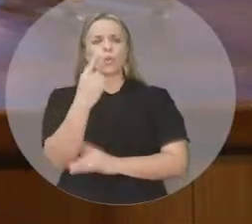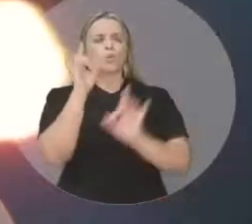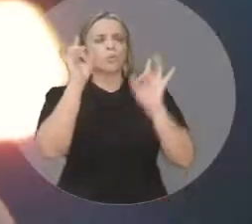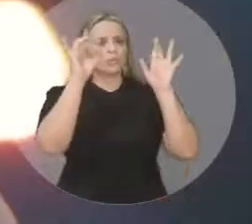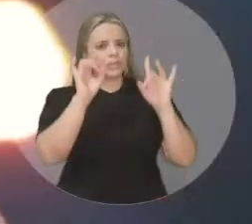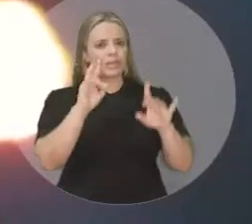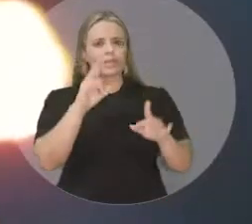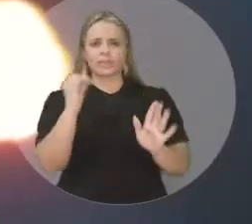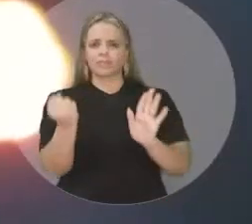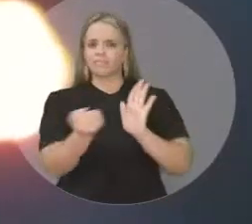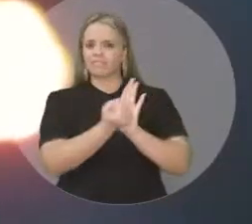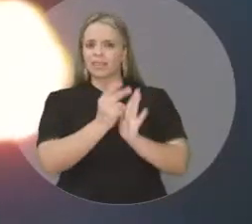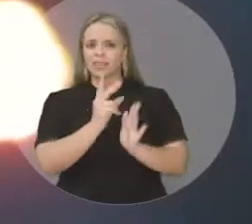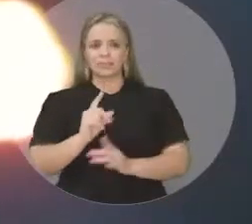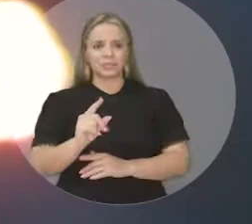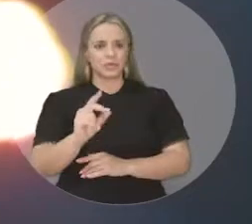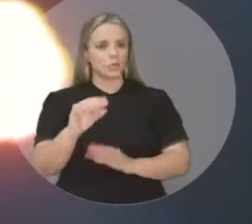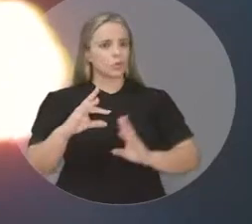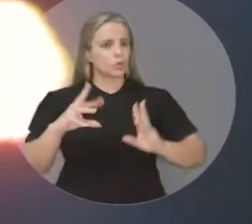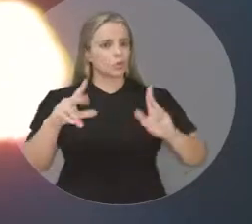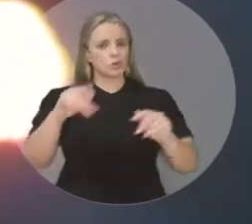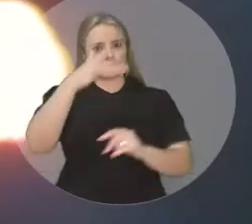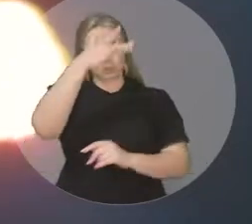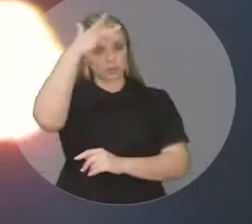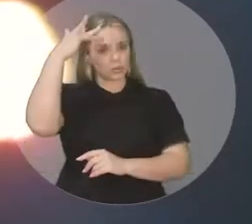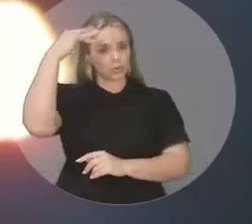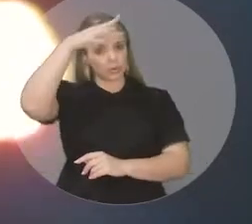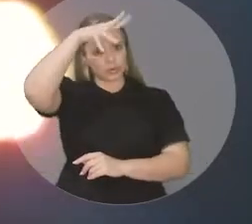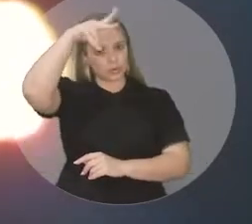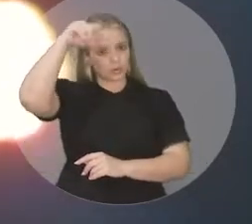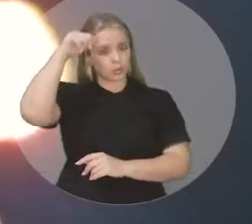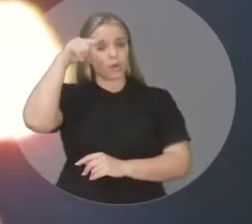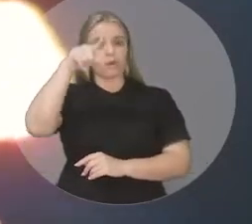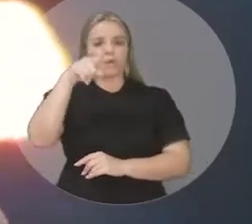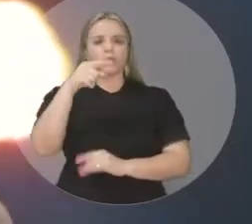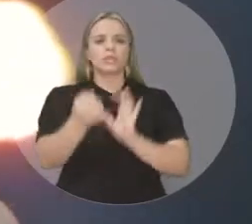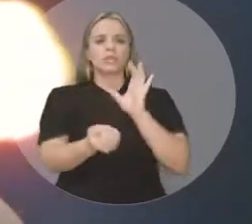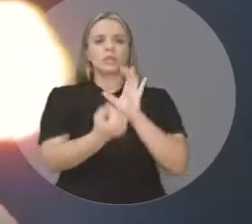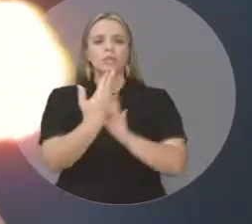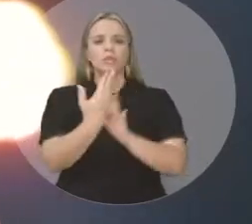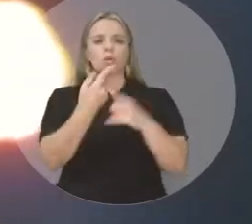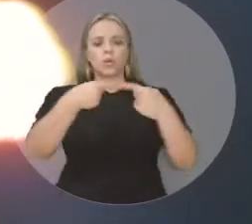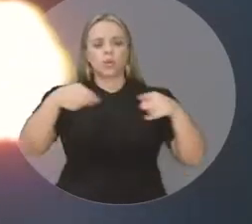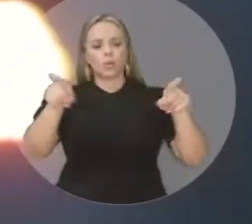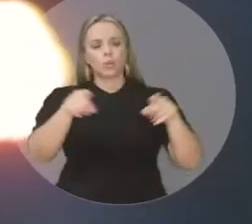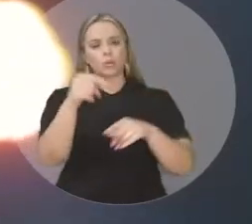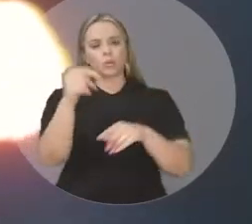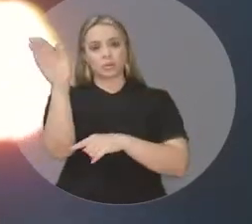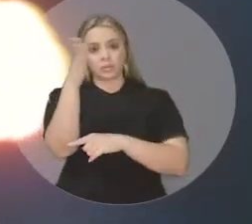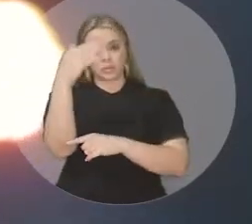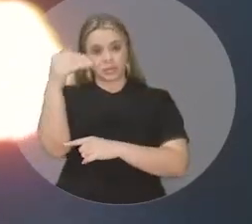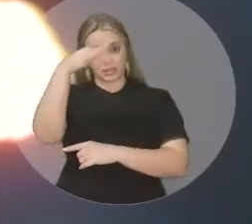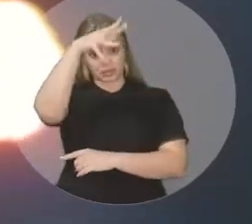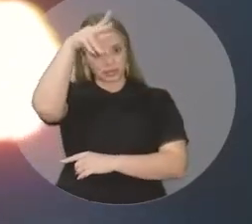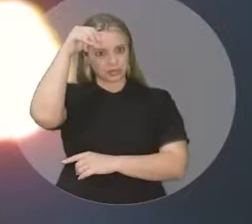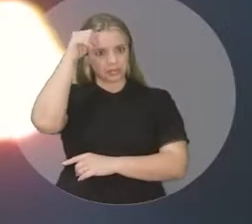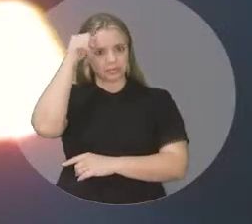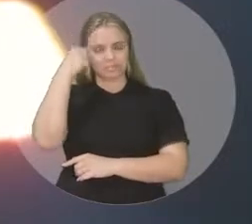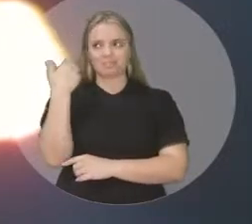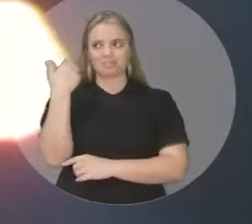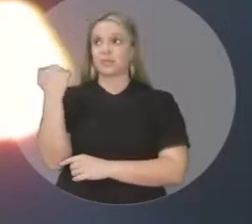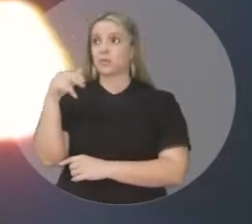certeza, 3 anos aí na batalha da música autoral, power trio de space